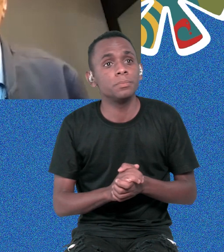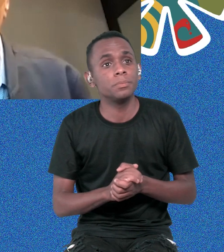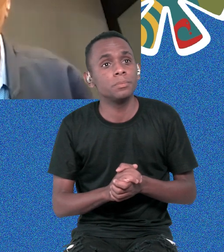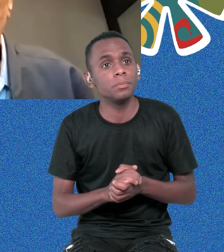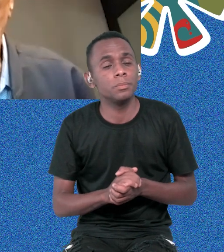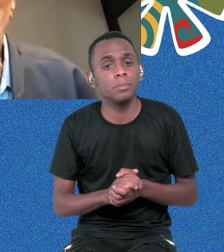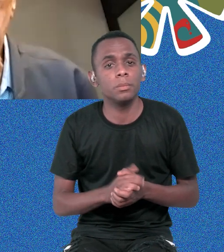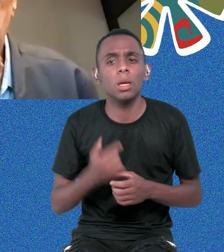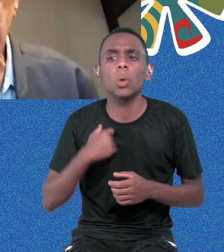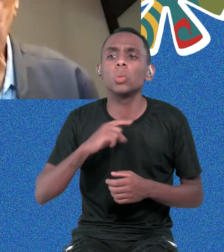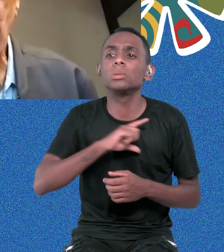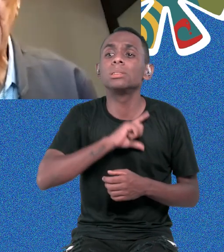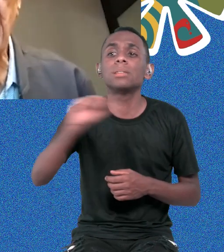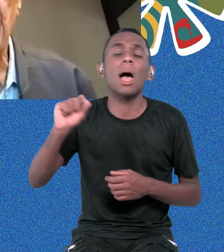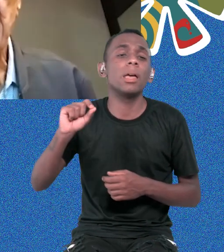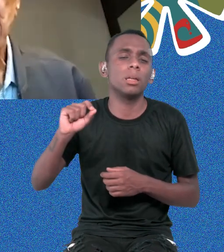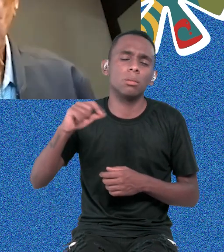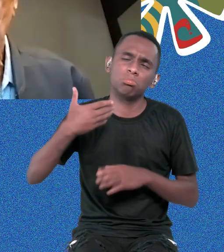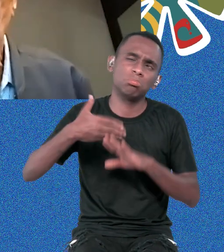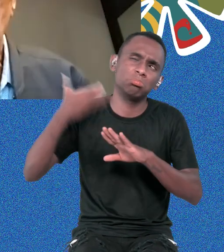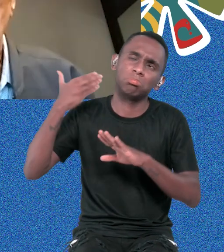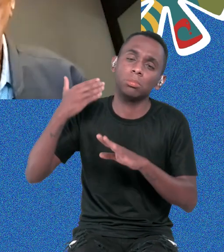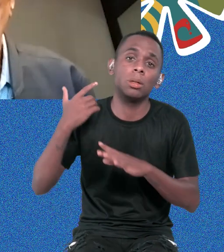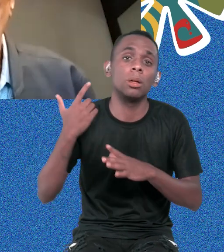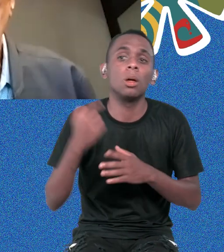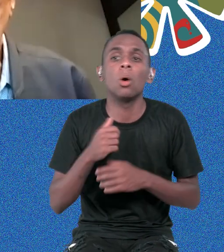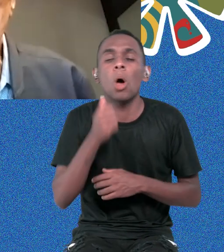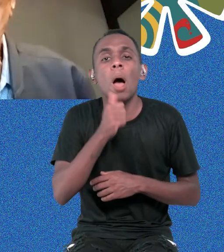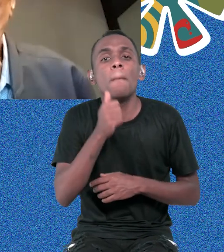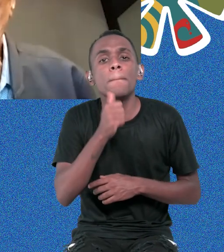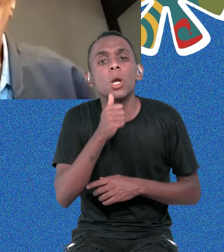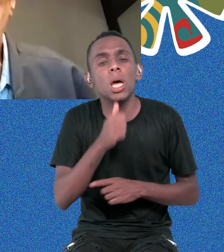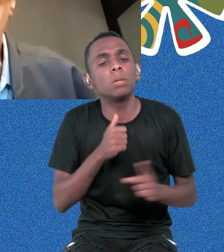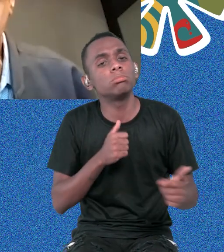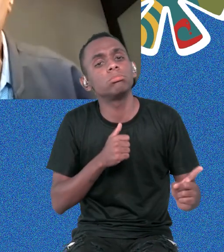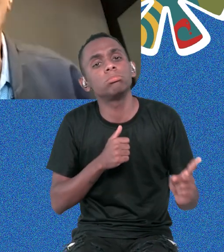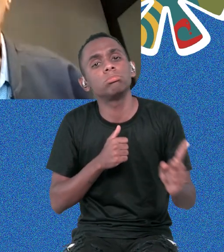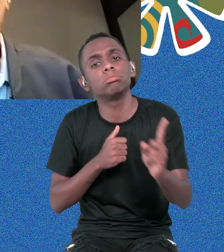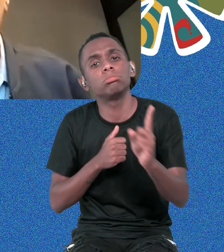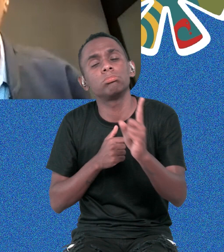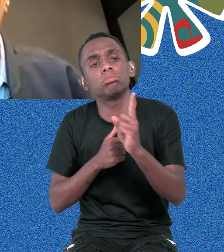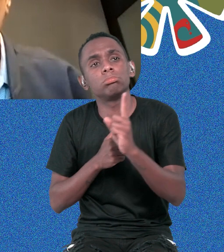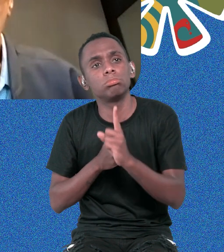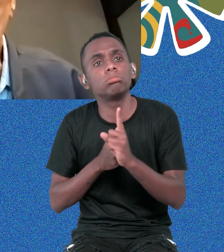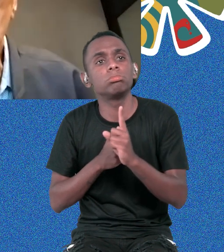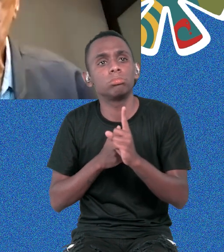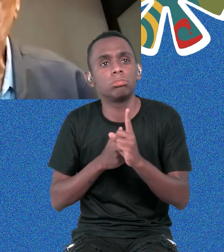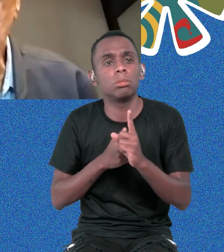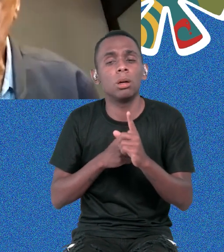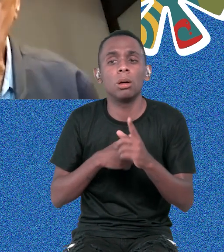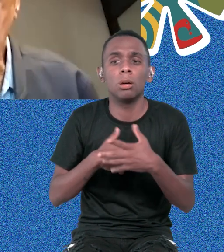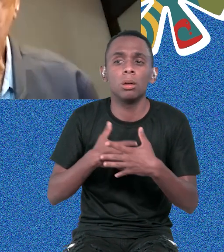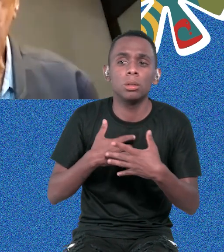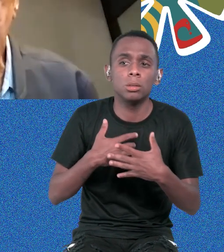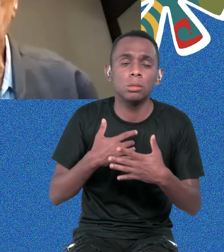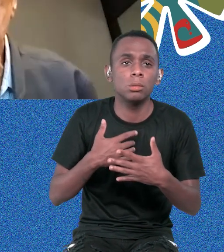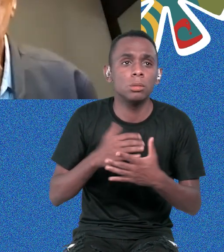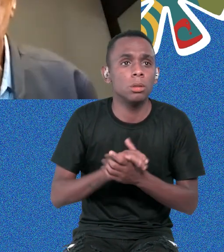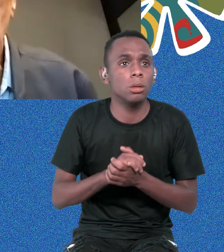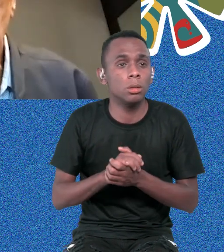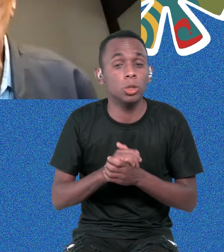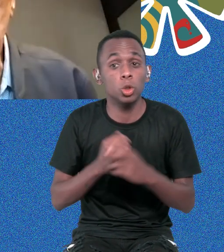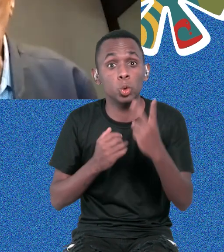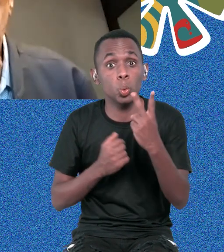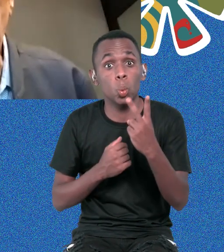outro dia, eu saía por aqui. E uma senhora descendo aí do seu